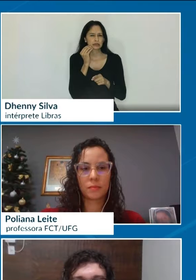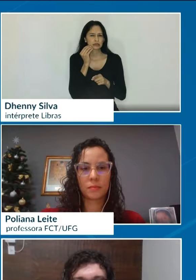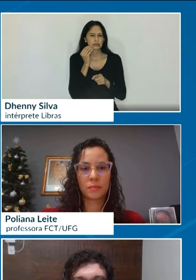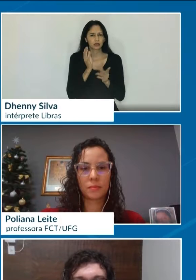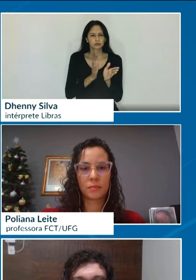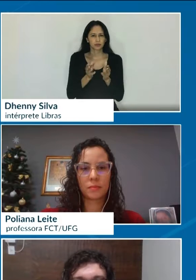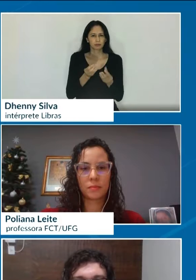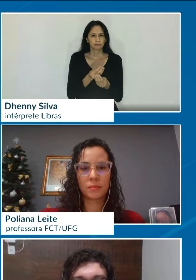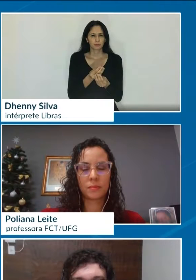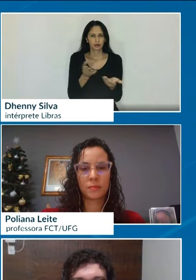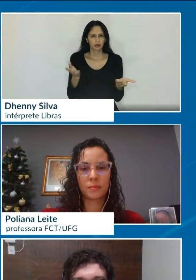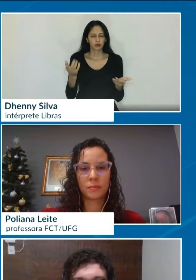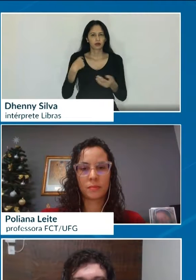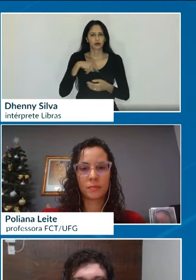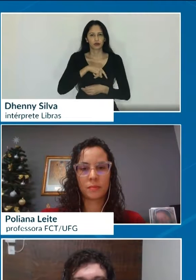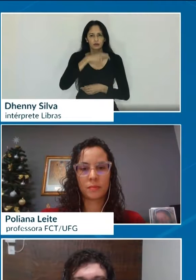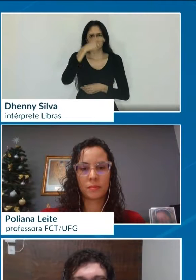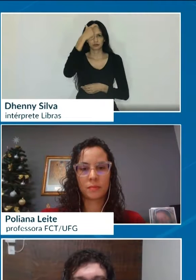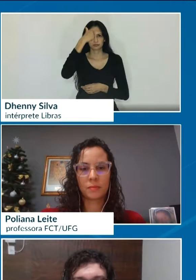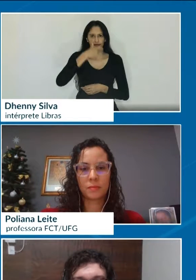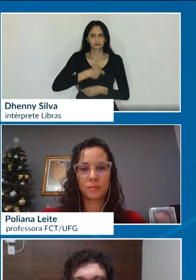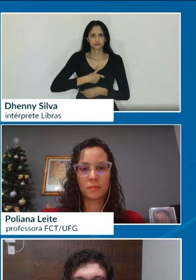nossa autodescrição